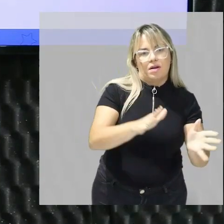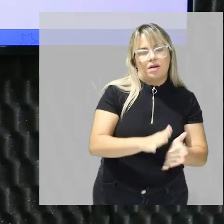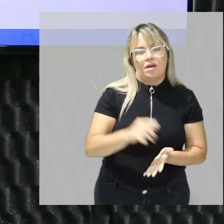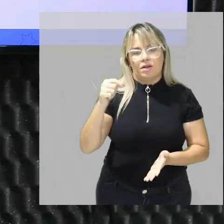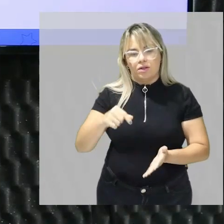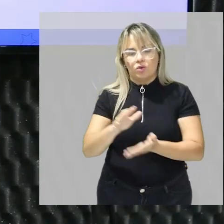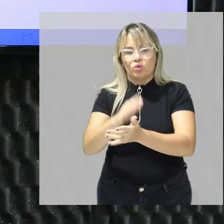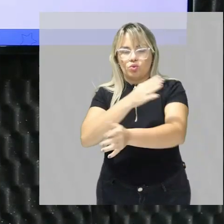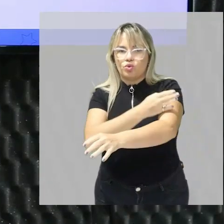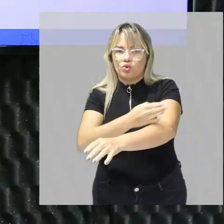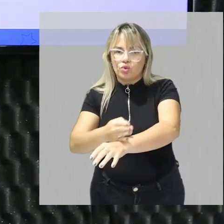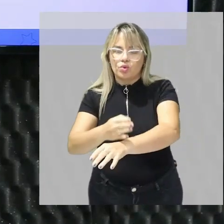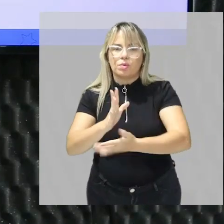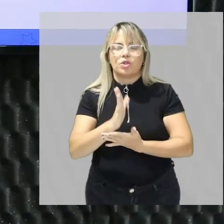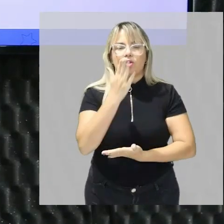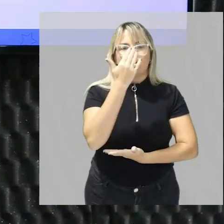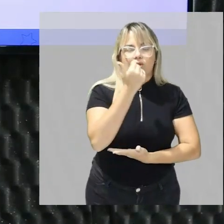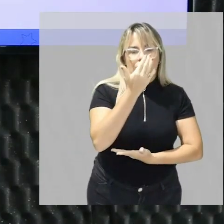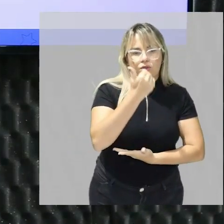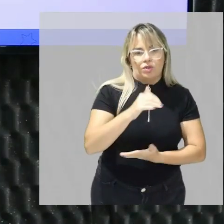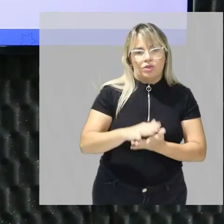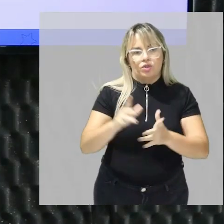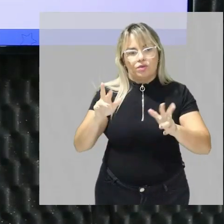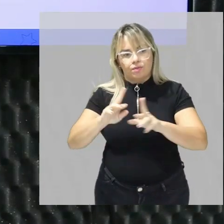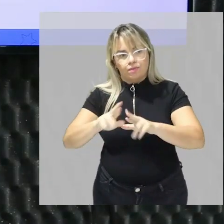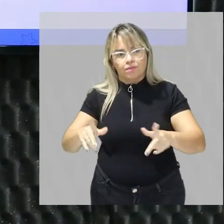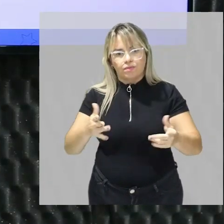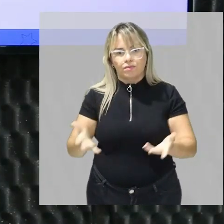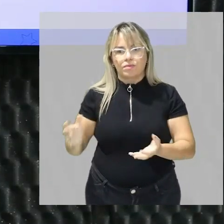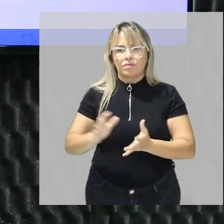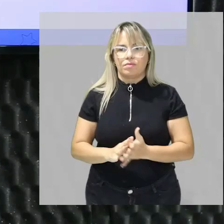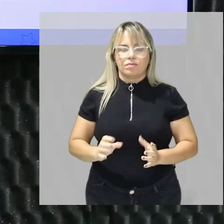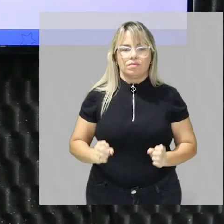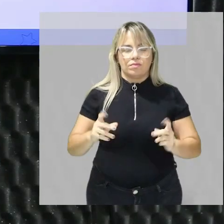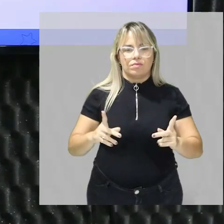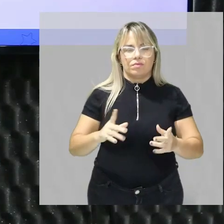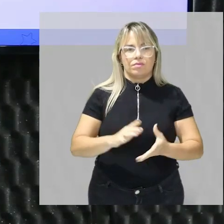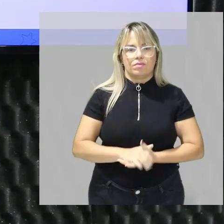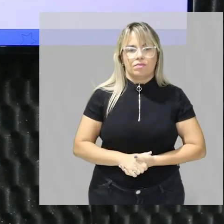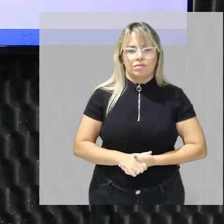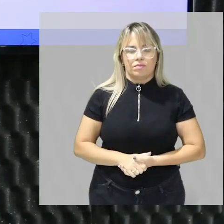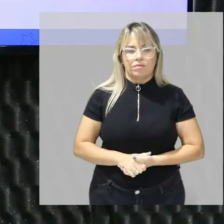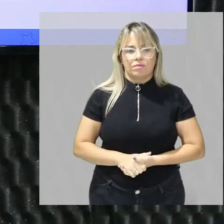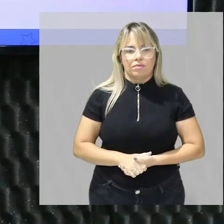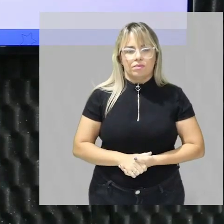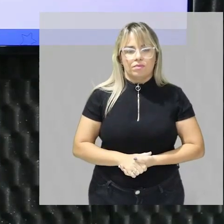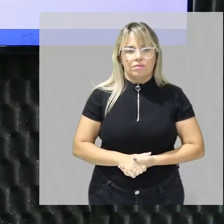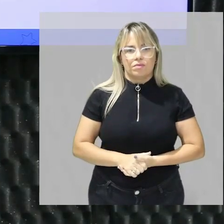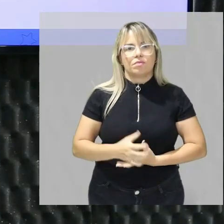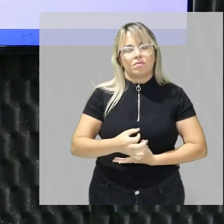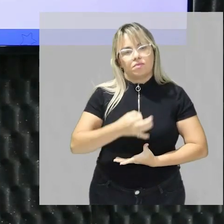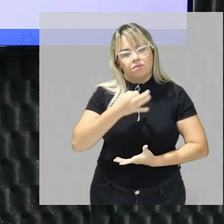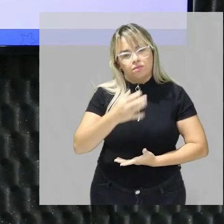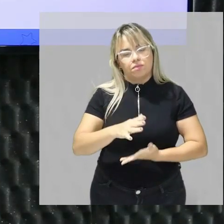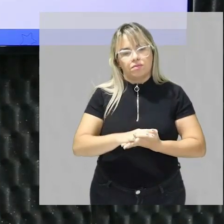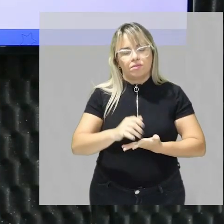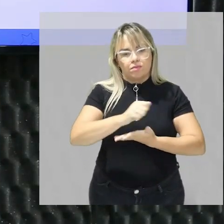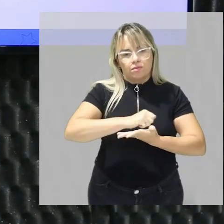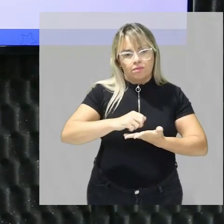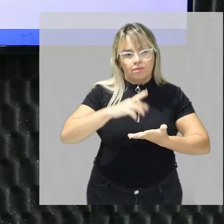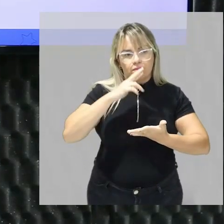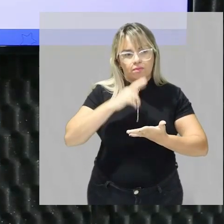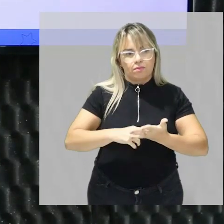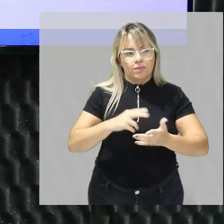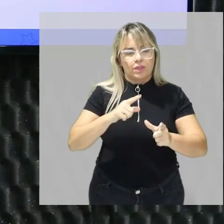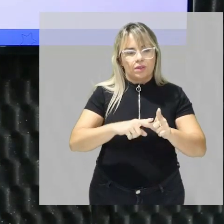diferentes, eu tenho nichos ecológicos diferentes, tá? Então, essa aí seria a nossa sugestão de uma resposta da